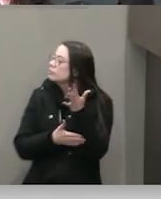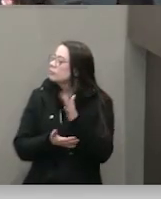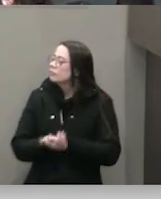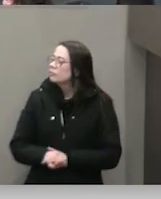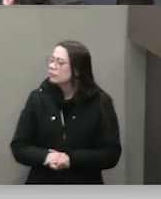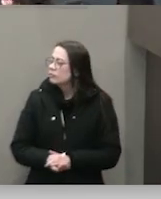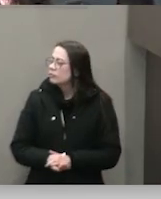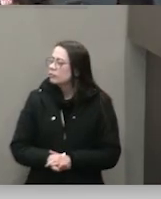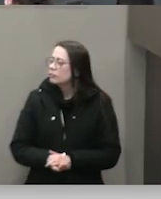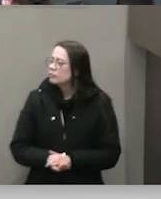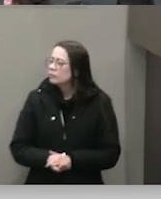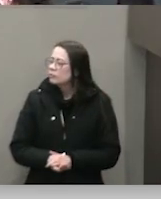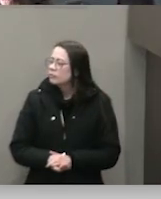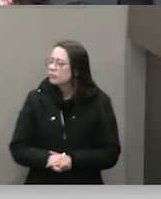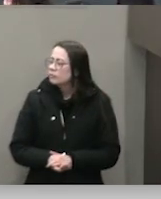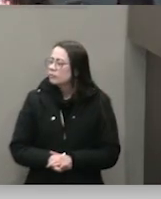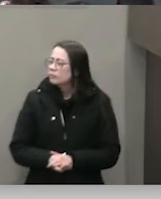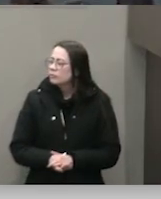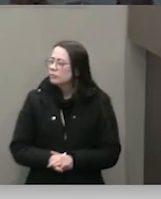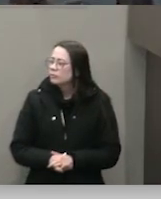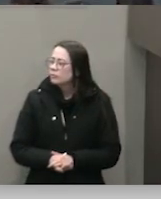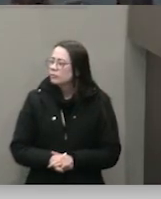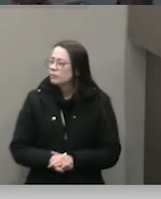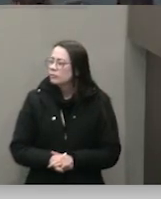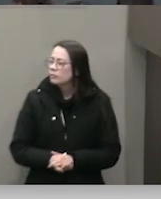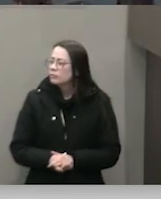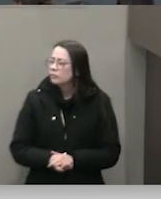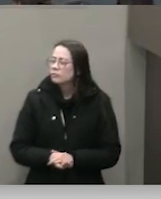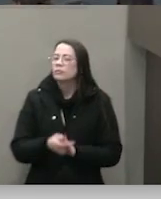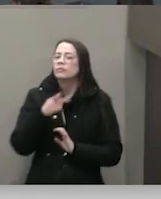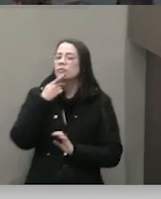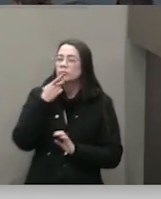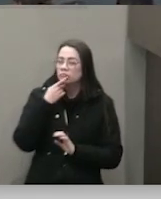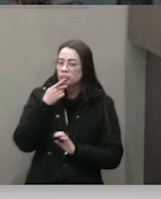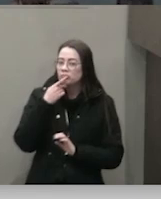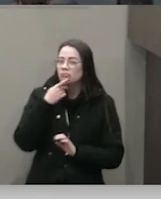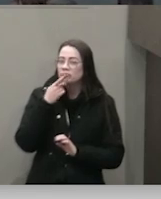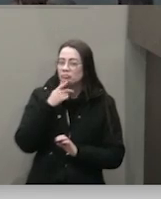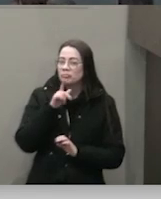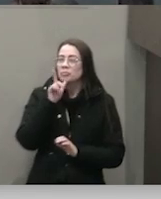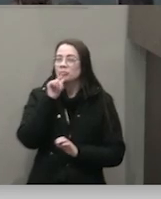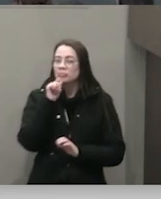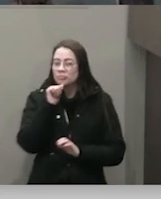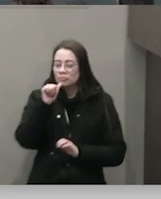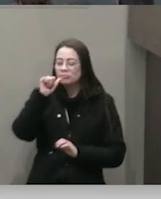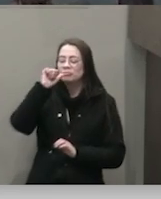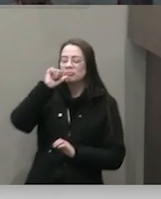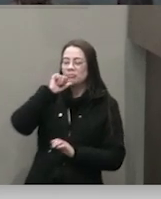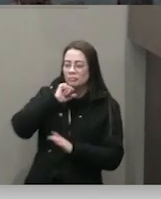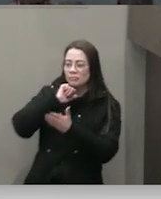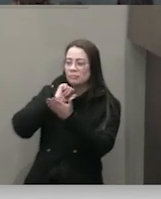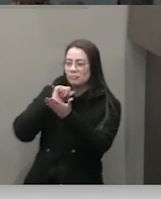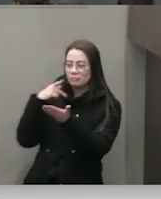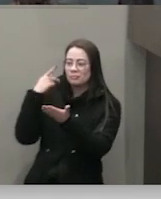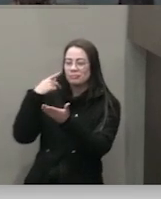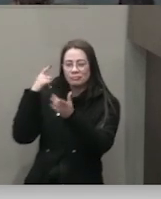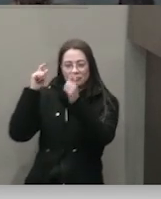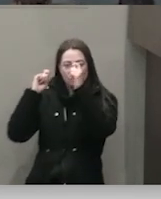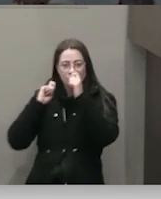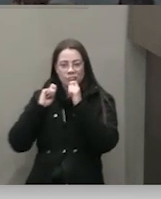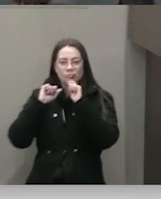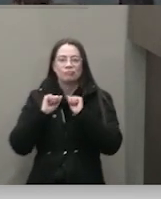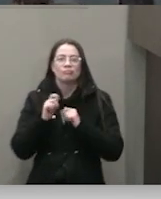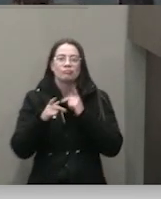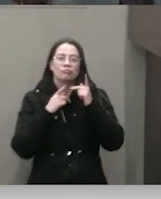Senhor, me concedendo a parte aqui, enquanto o vereador Gil se hidrata um pouquinho ali, que o homem fala. Vereadora. Vereador